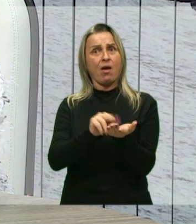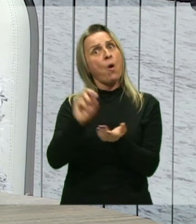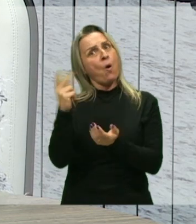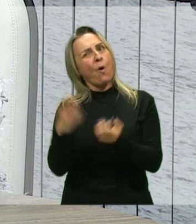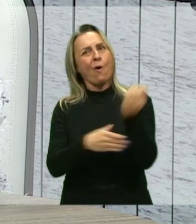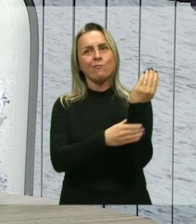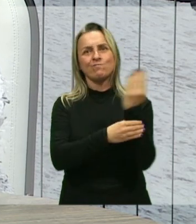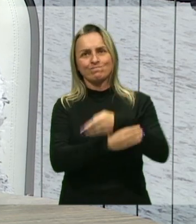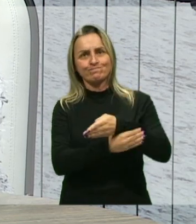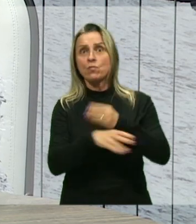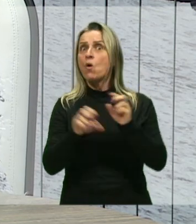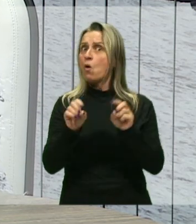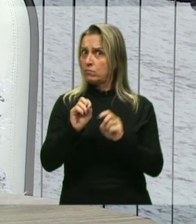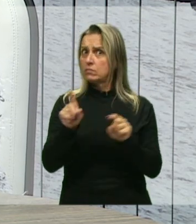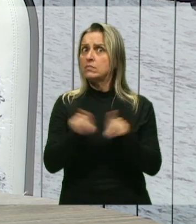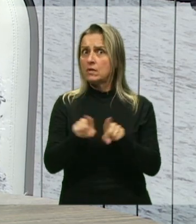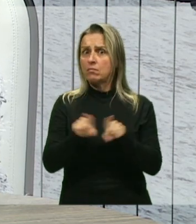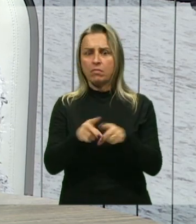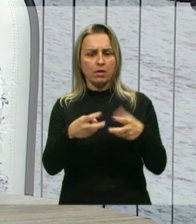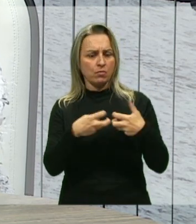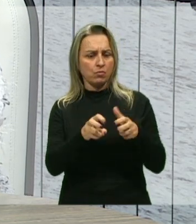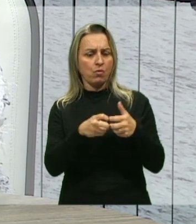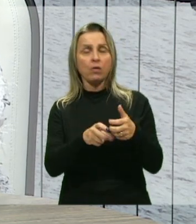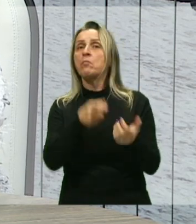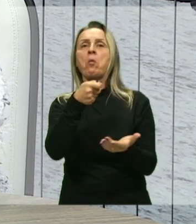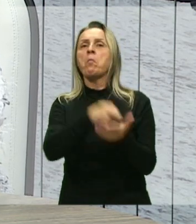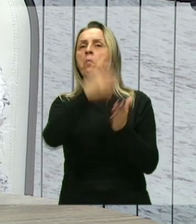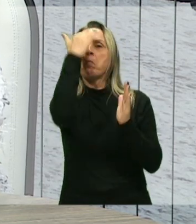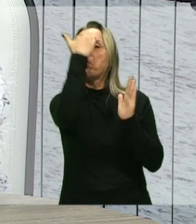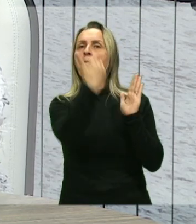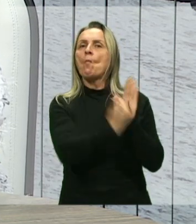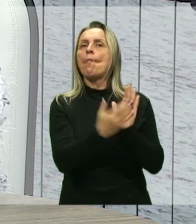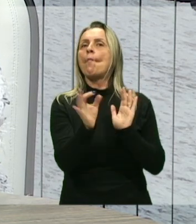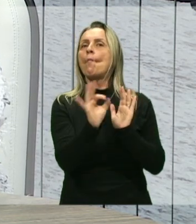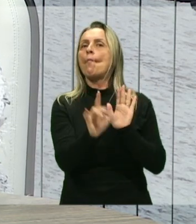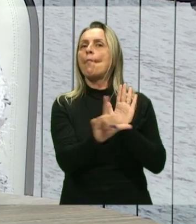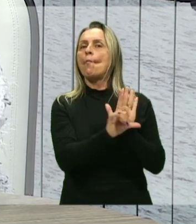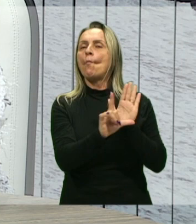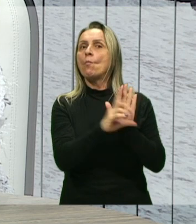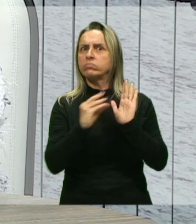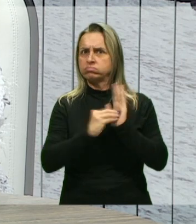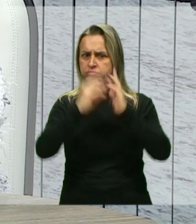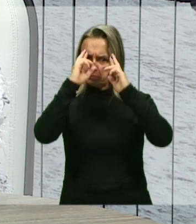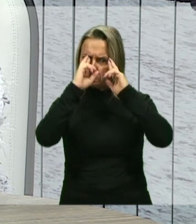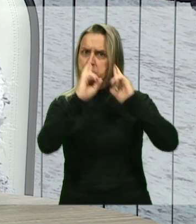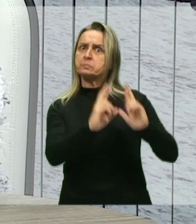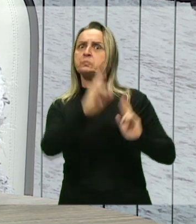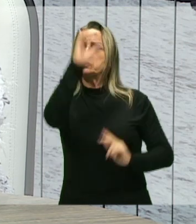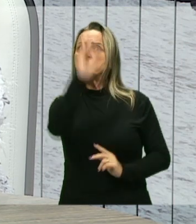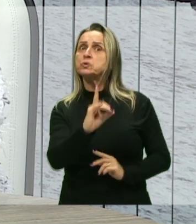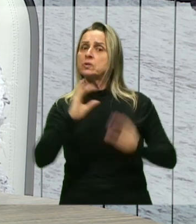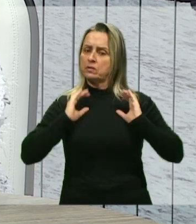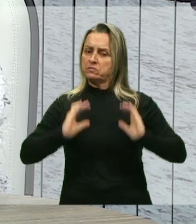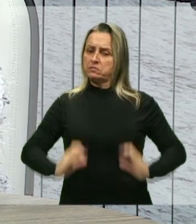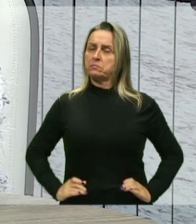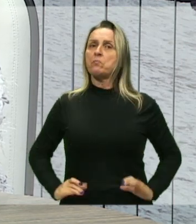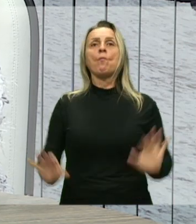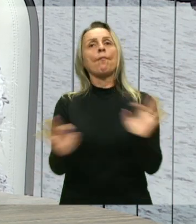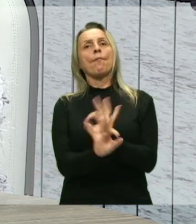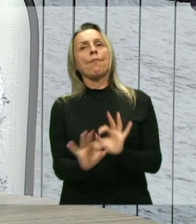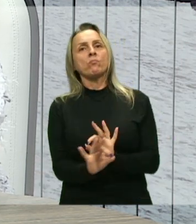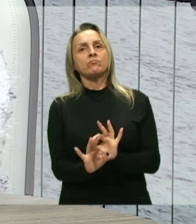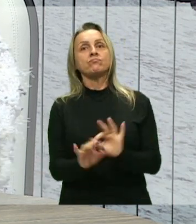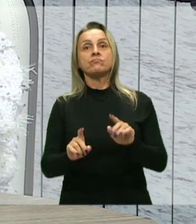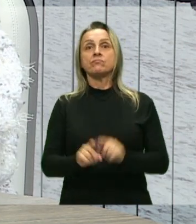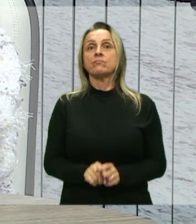ou mesmo de ônibus não cumprem o que a lei determina, desrespeitando assim o direito desses cidadãos. Para